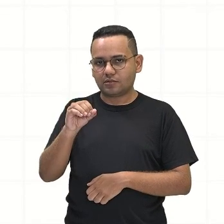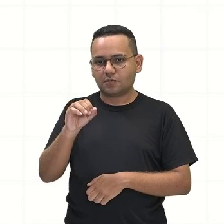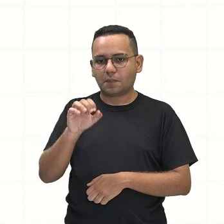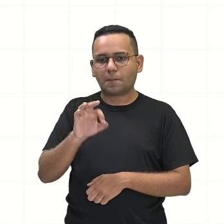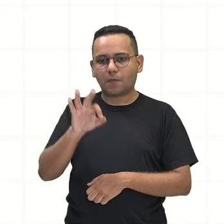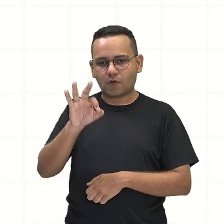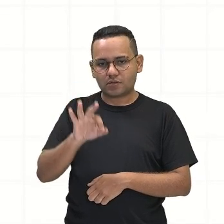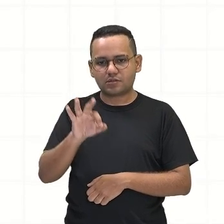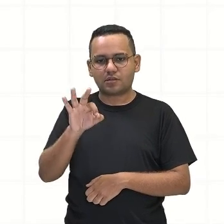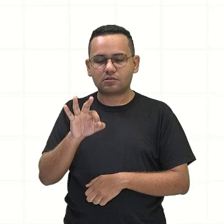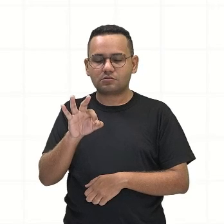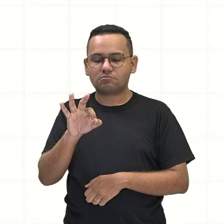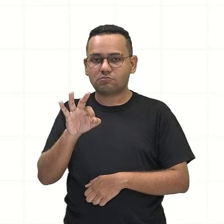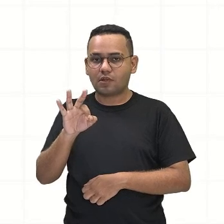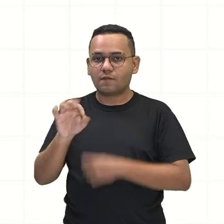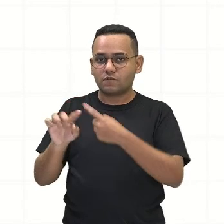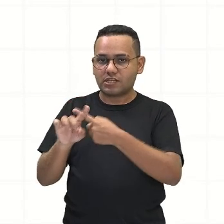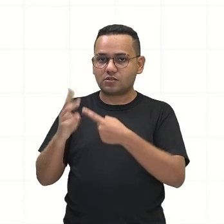20%.